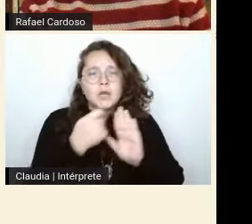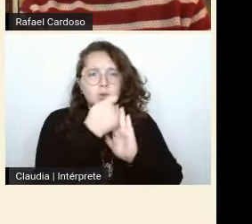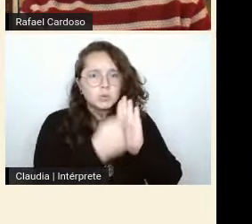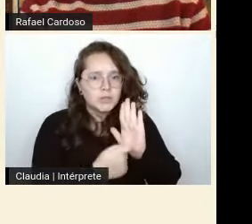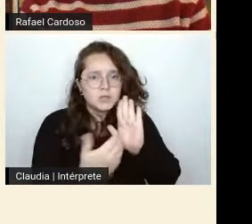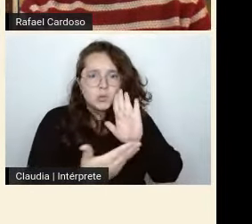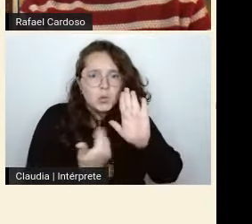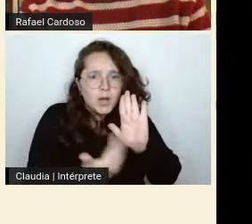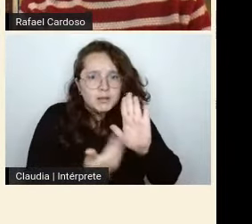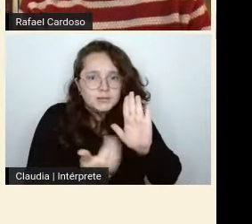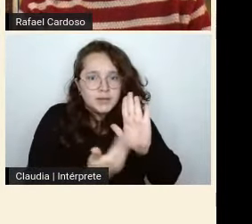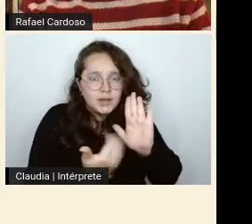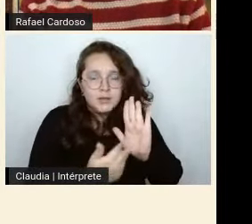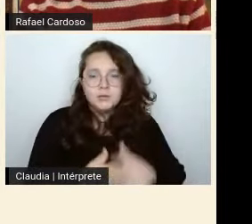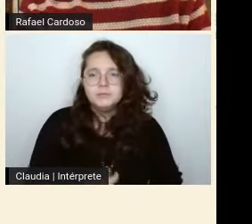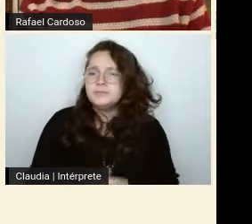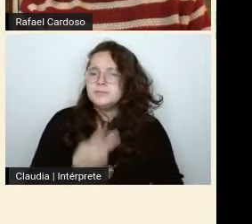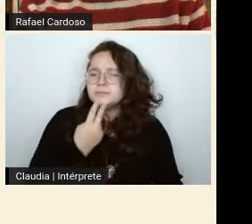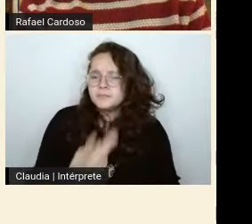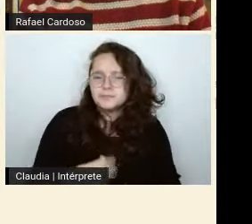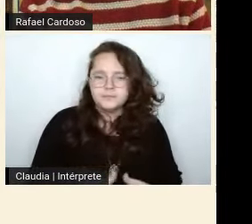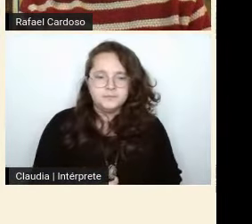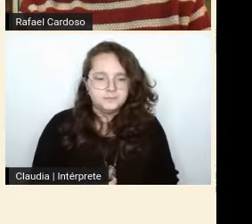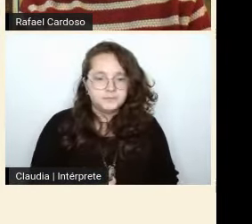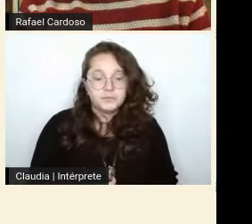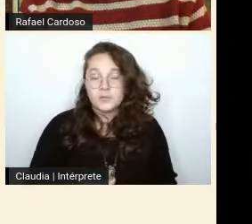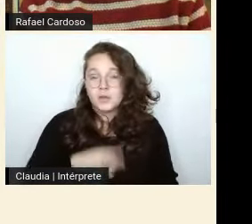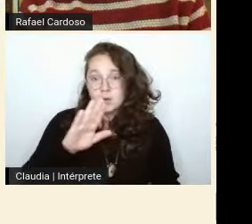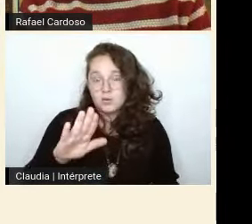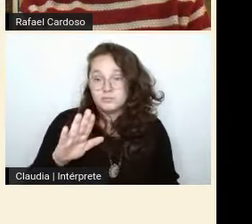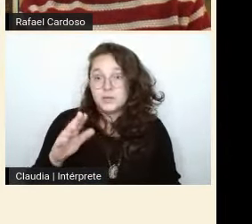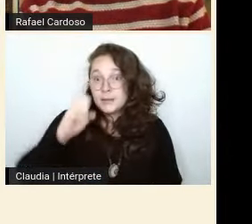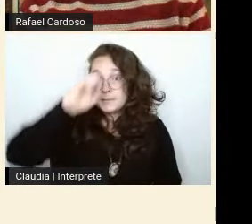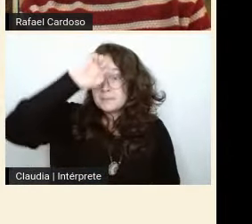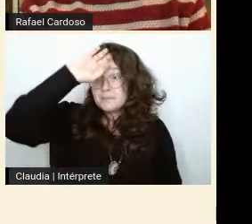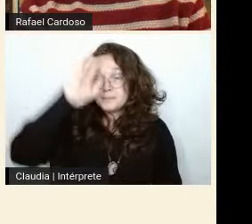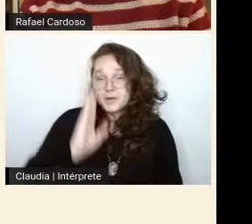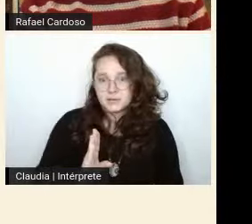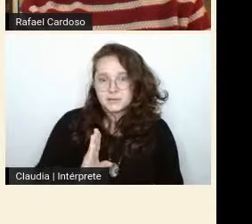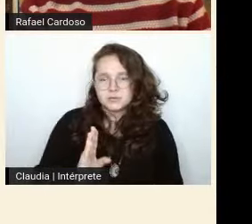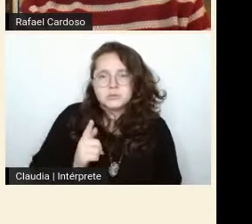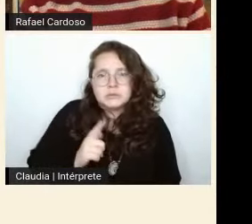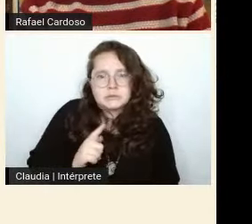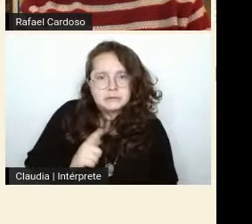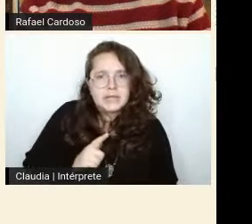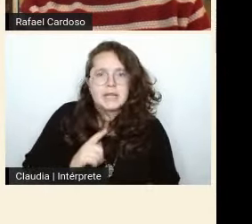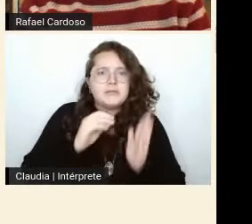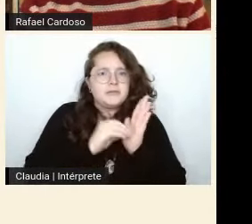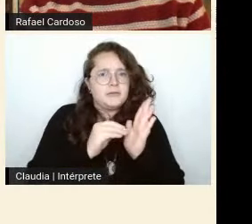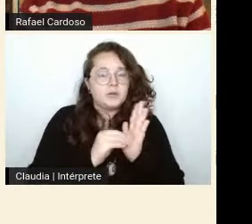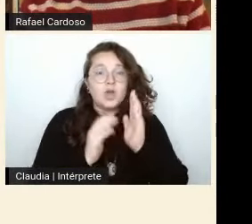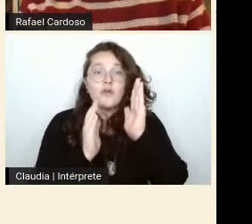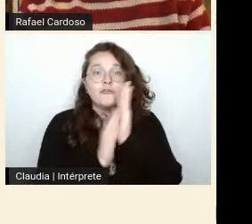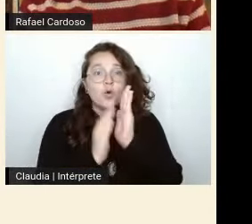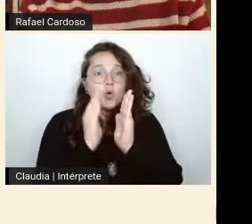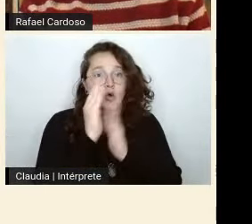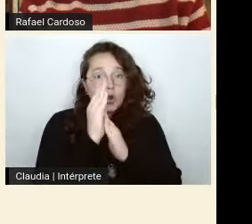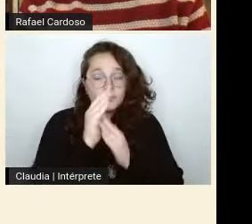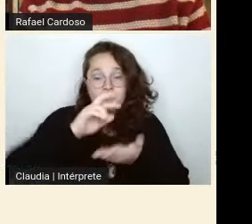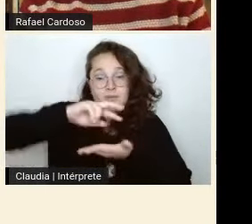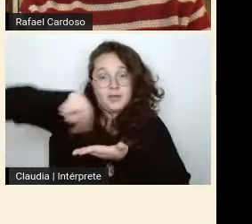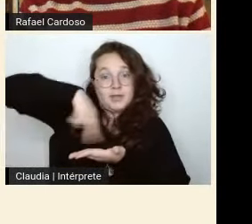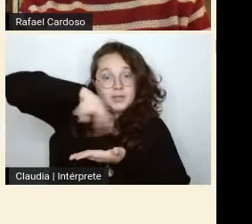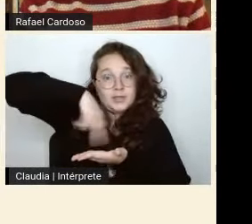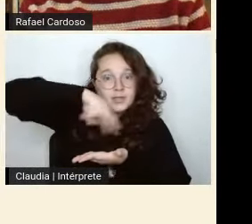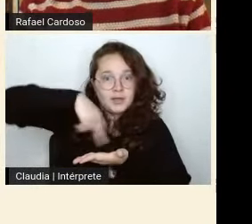assevera, abre aspas, a dívida da cultura brasileira moderna com o folclore, as danças, a música e a